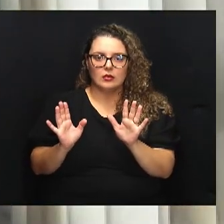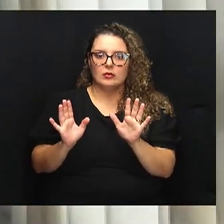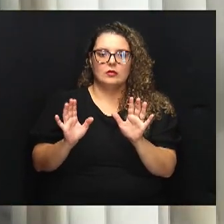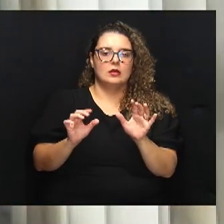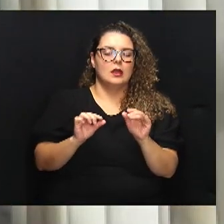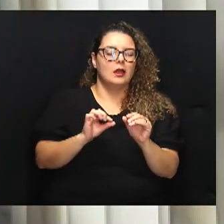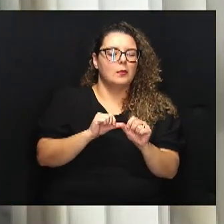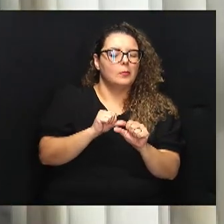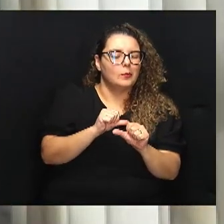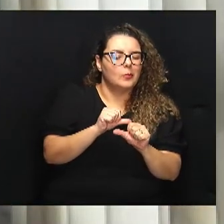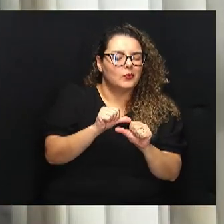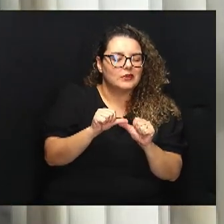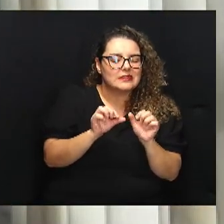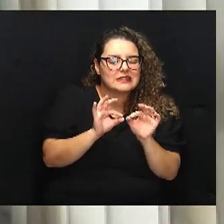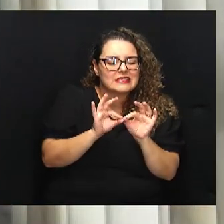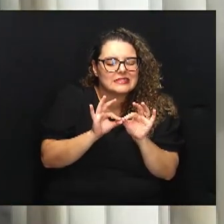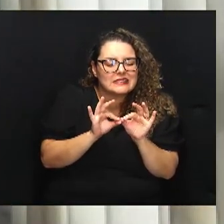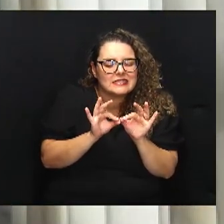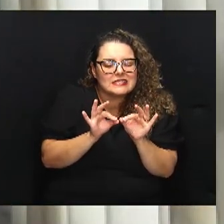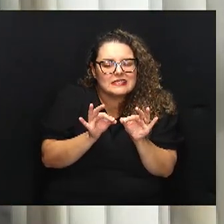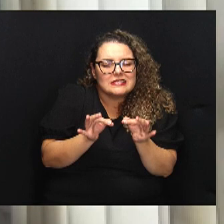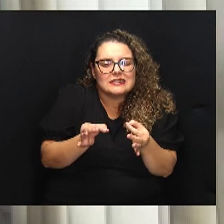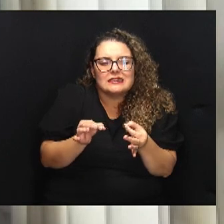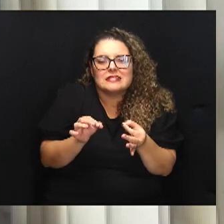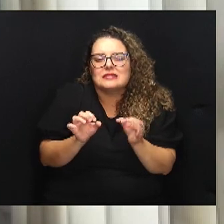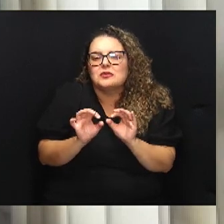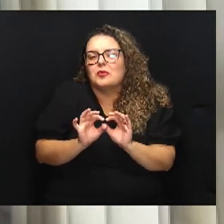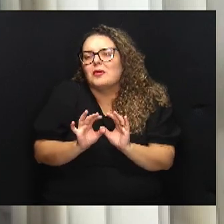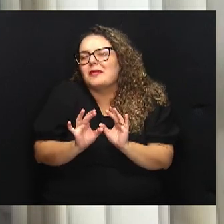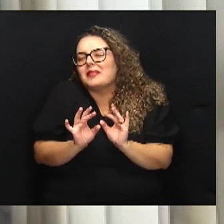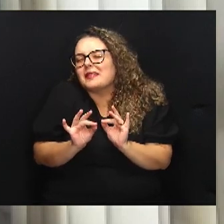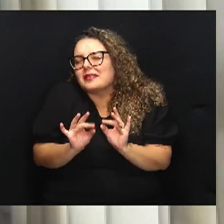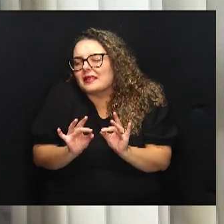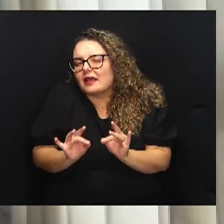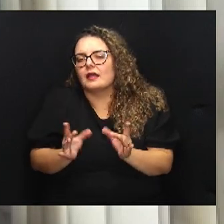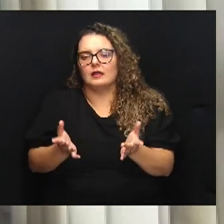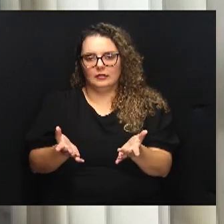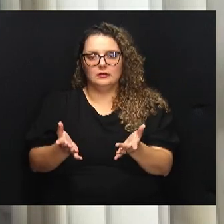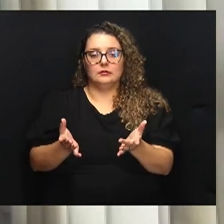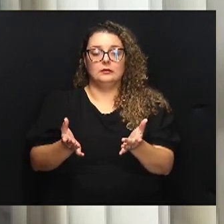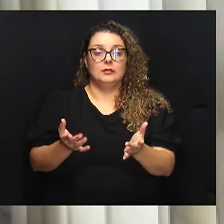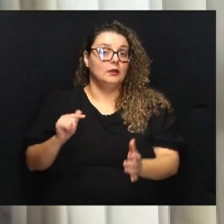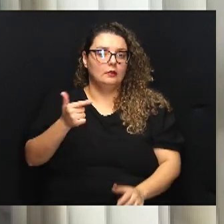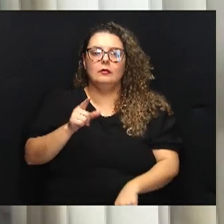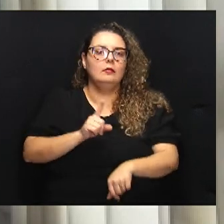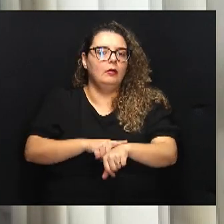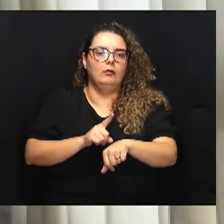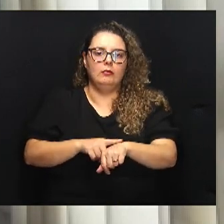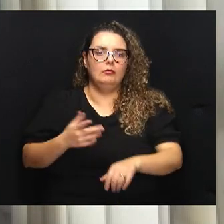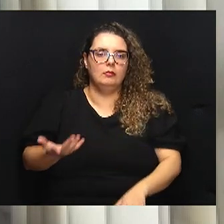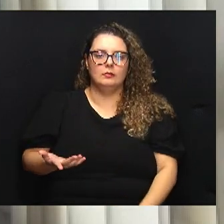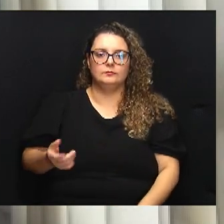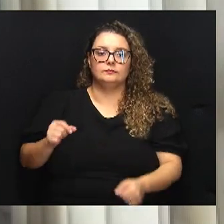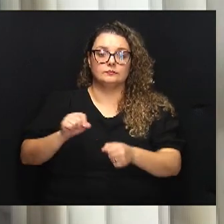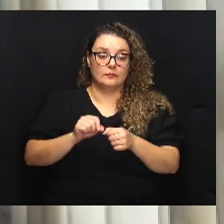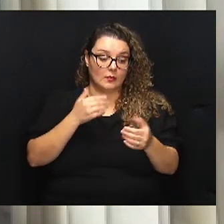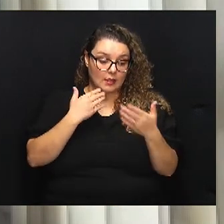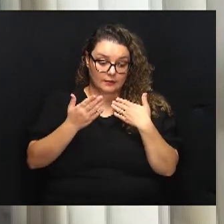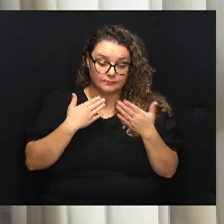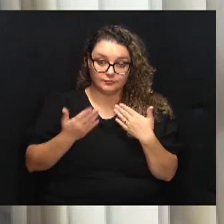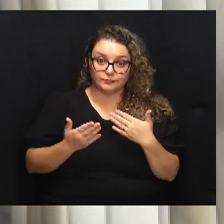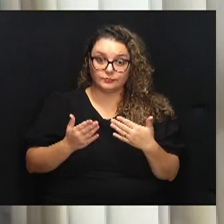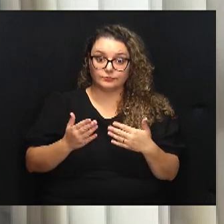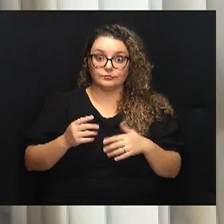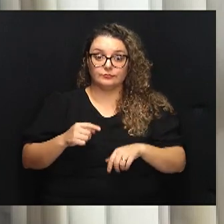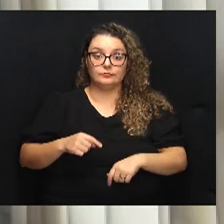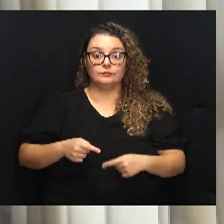Não, inicialmente são mudanças sutis. Então, mesmo que você não tenha tempo de fazer um diálogo durante